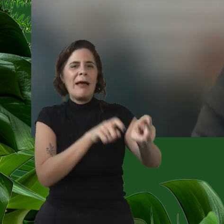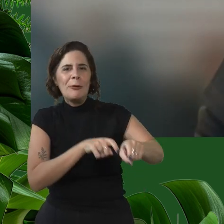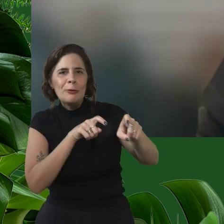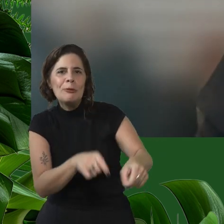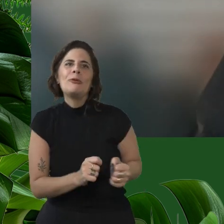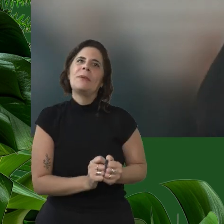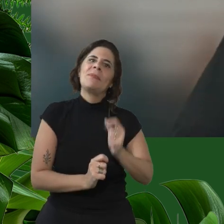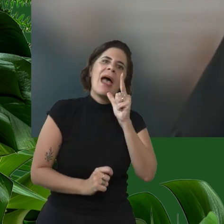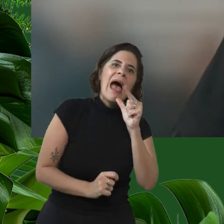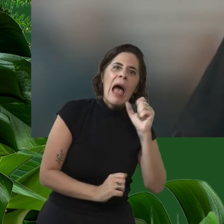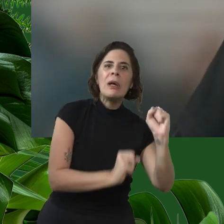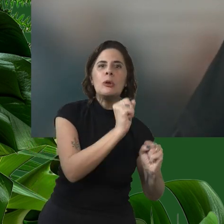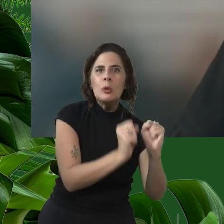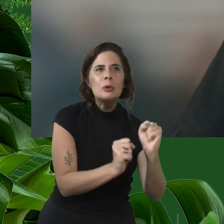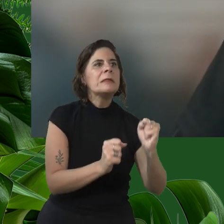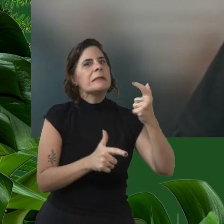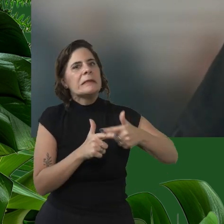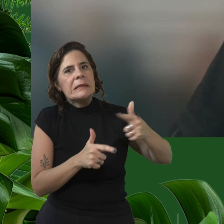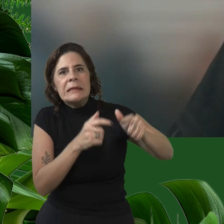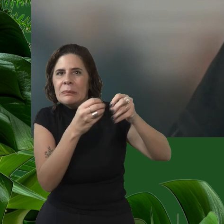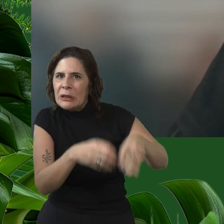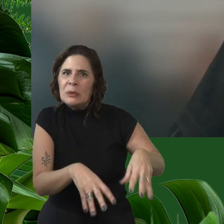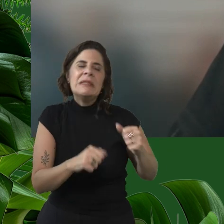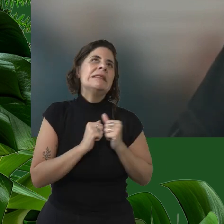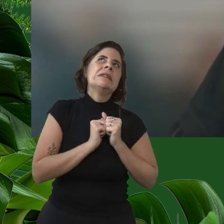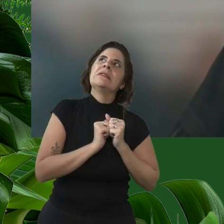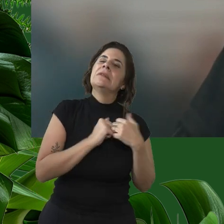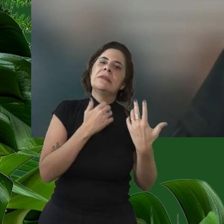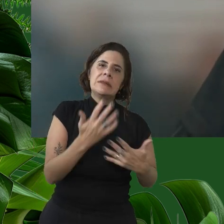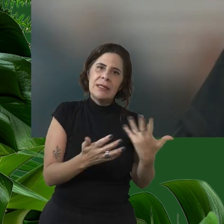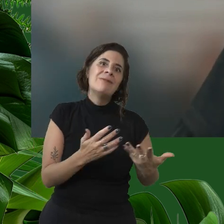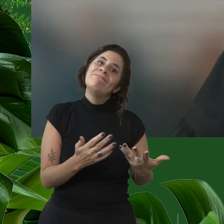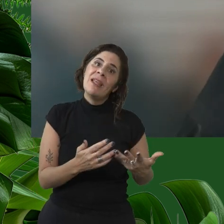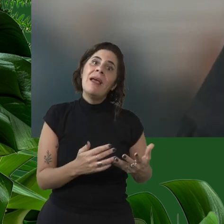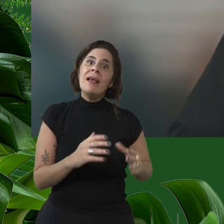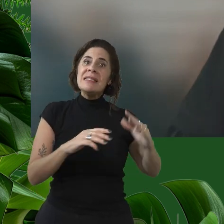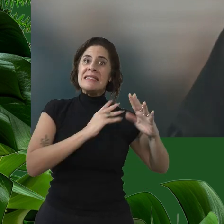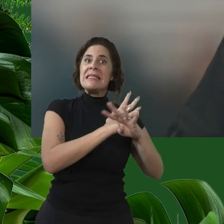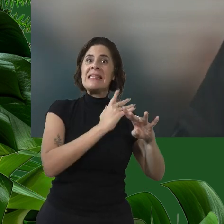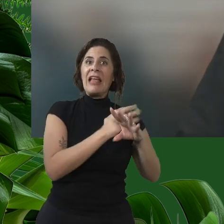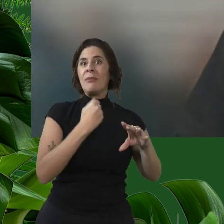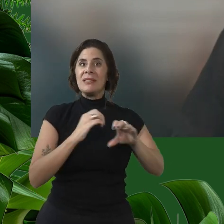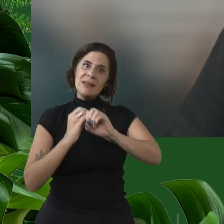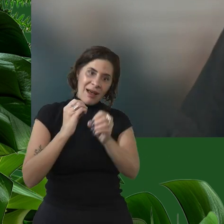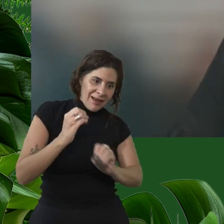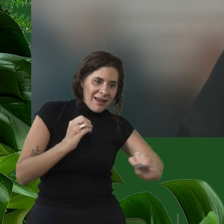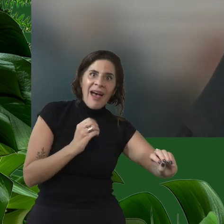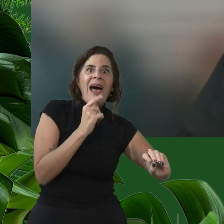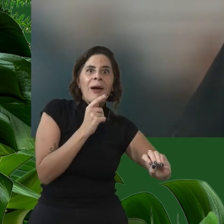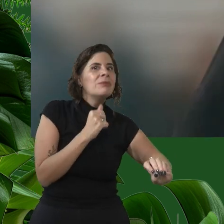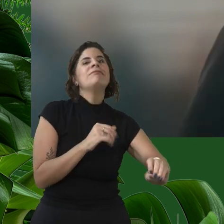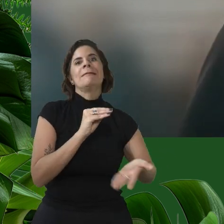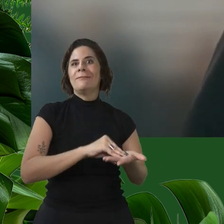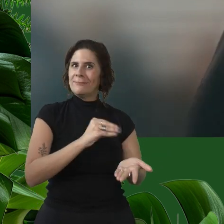que usam água desse rio e na sociedade que está sendo abastecida por esse rio também. Então, acho que são exemplos bem concretos que a gente